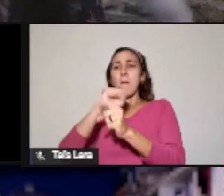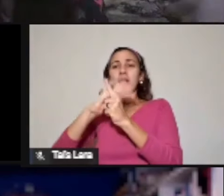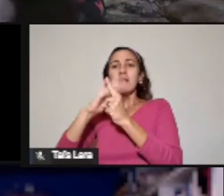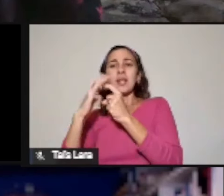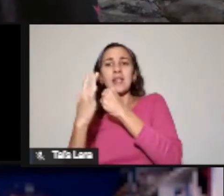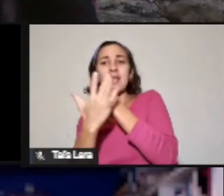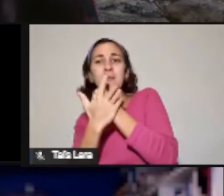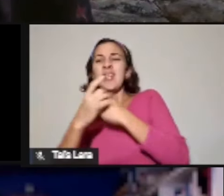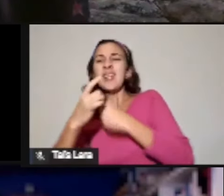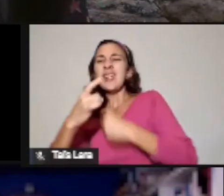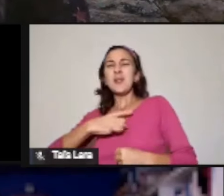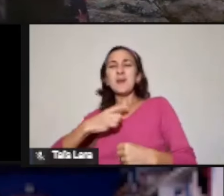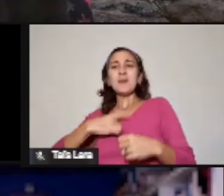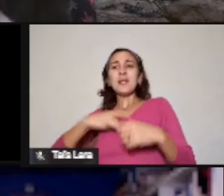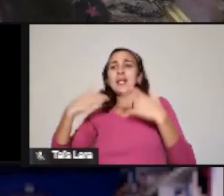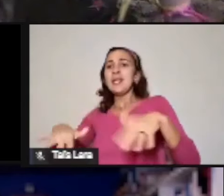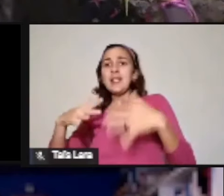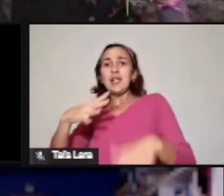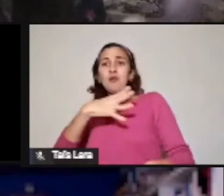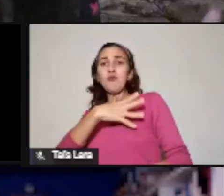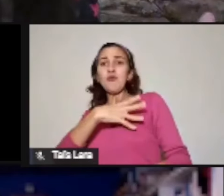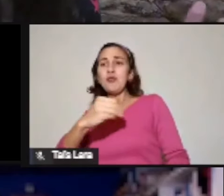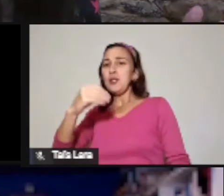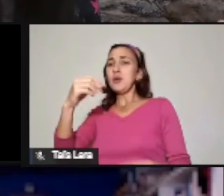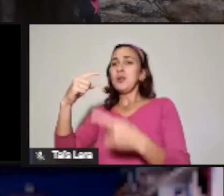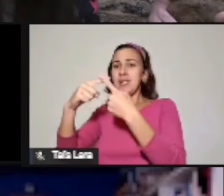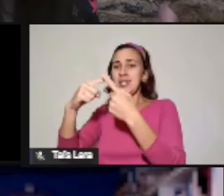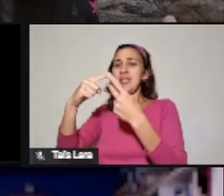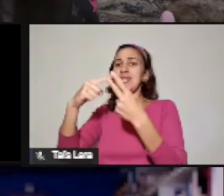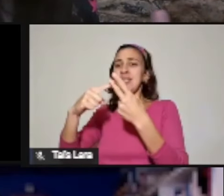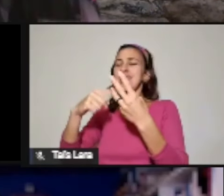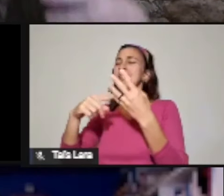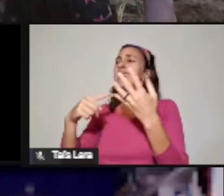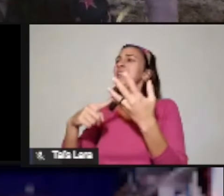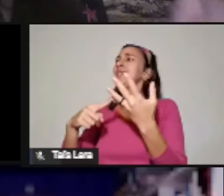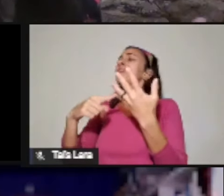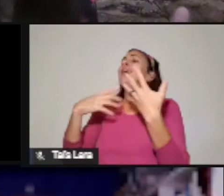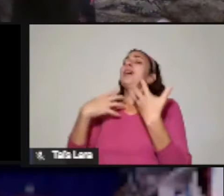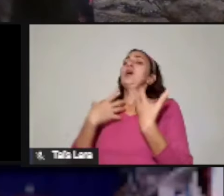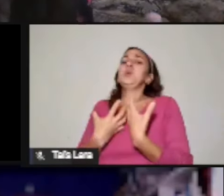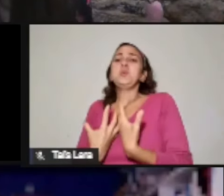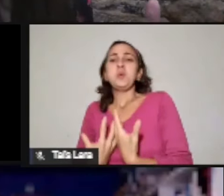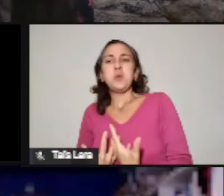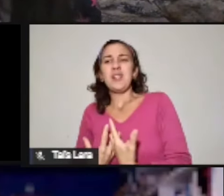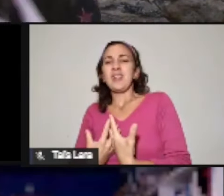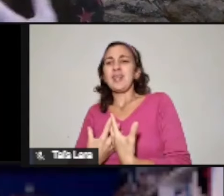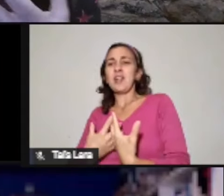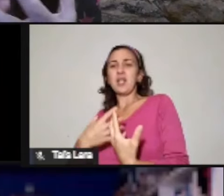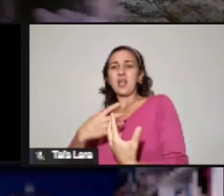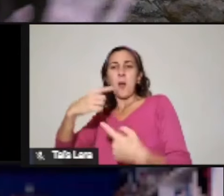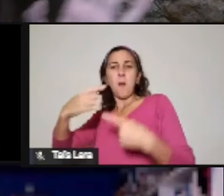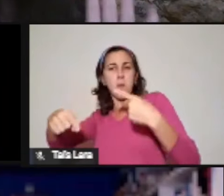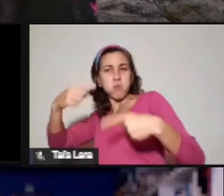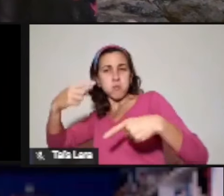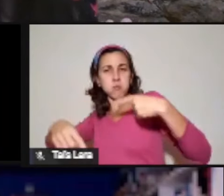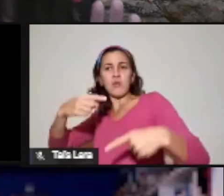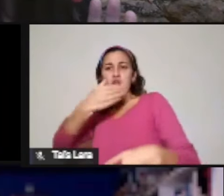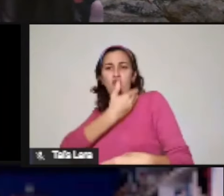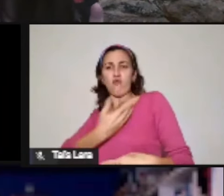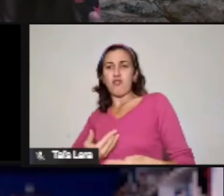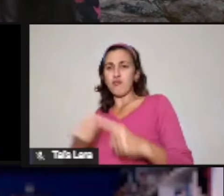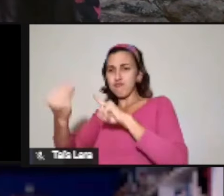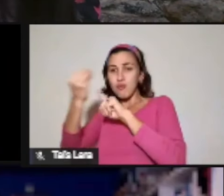está ali com 4 filhos, né? Está super sobrecarregada, o Estado não auxilia para que aquela família tenha o mínimo de